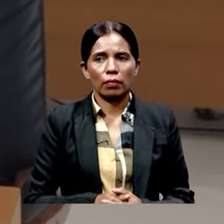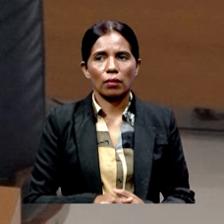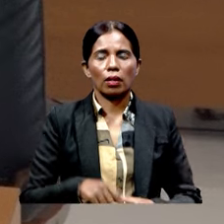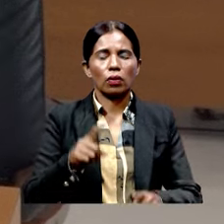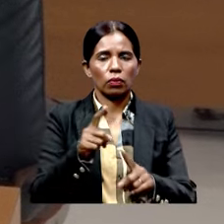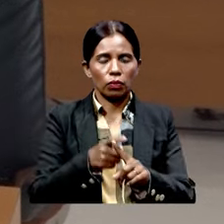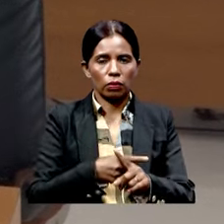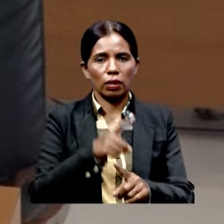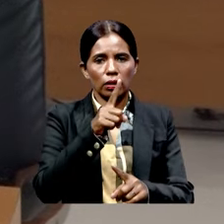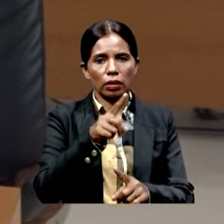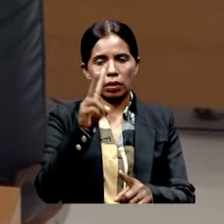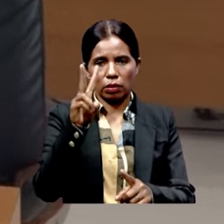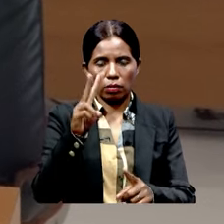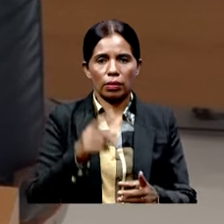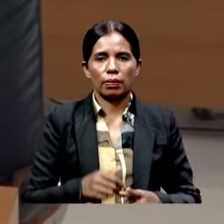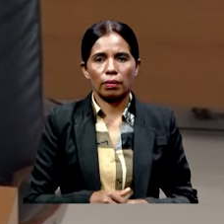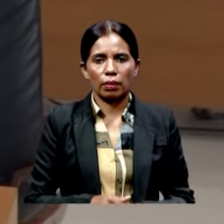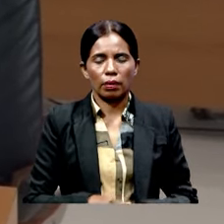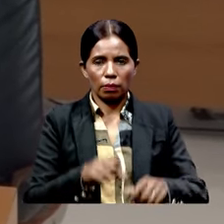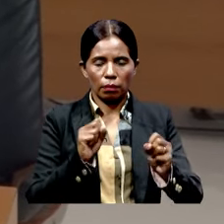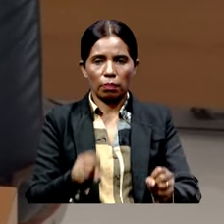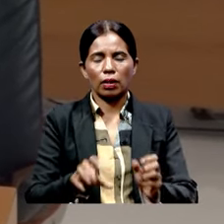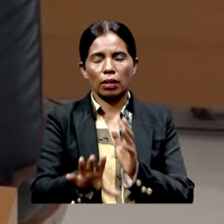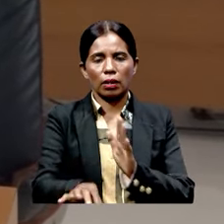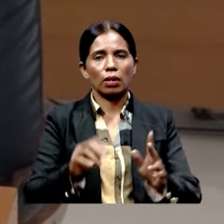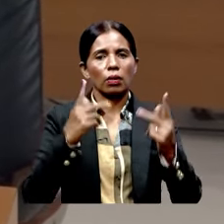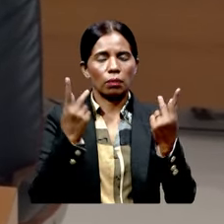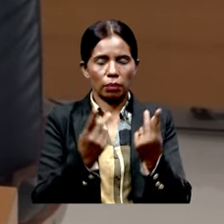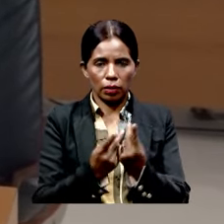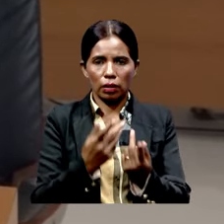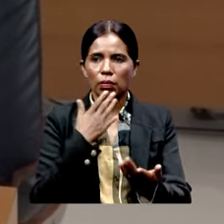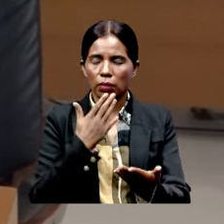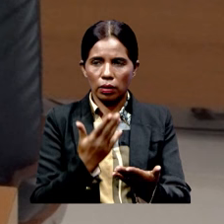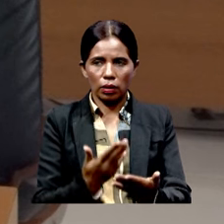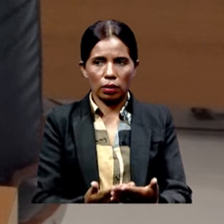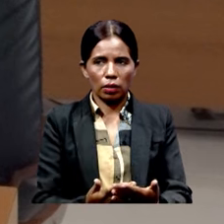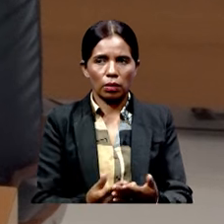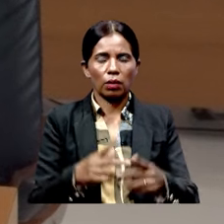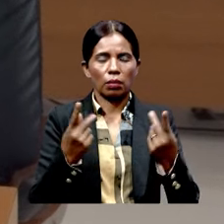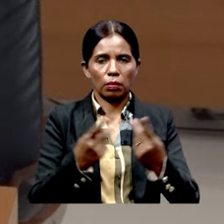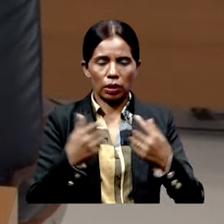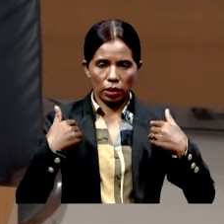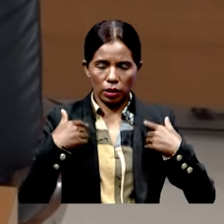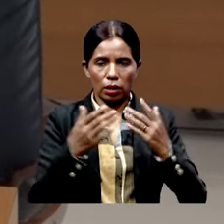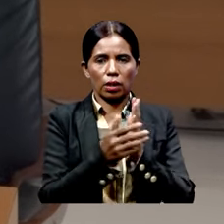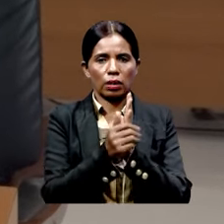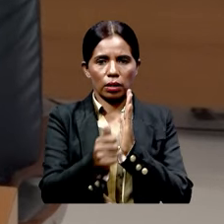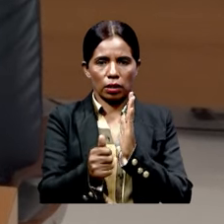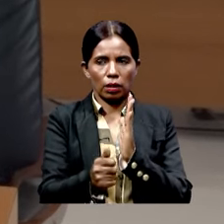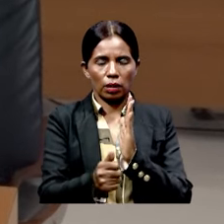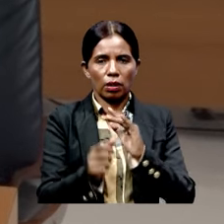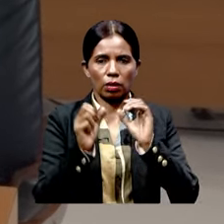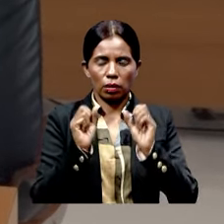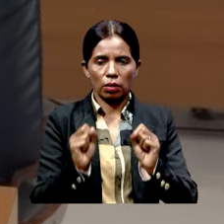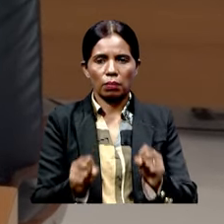ida ruan elaran bel heta una companhia na dia companhia na be capacidade o de